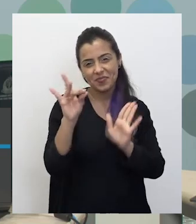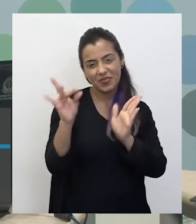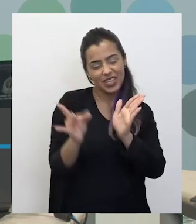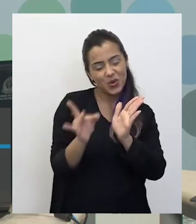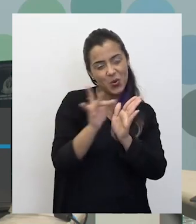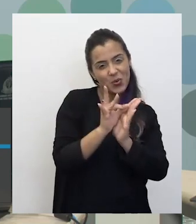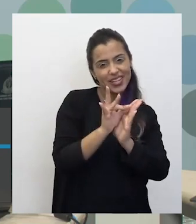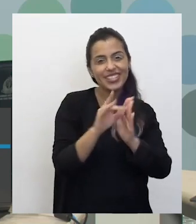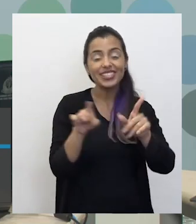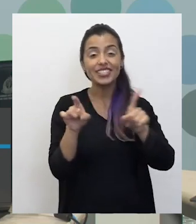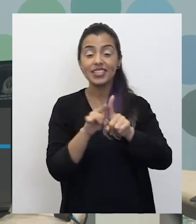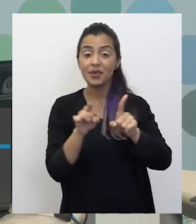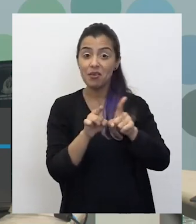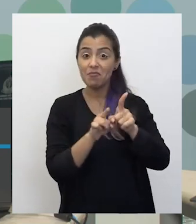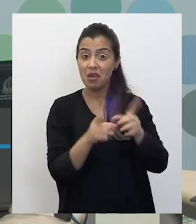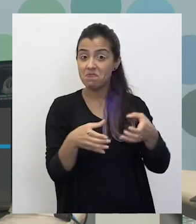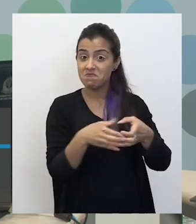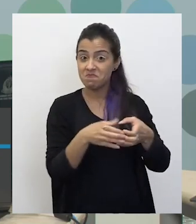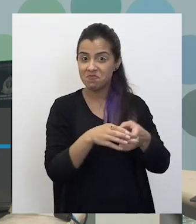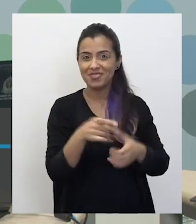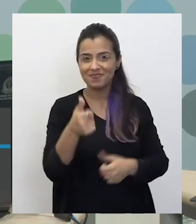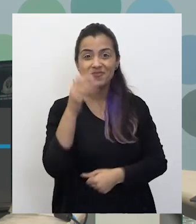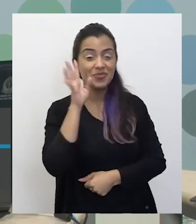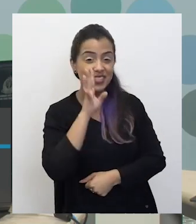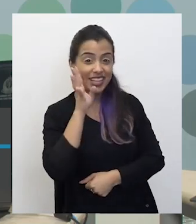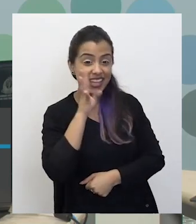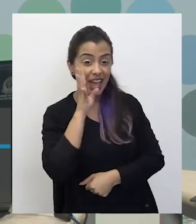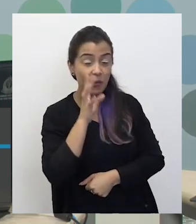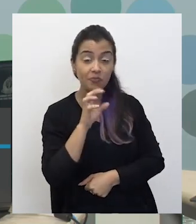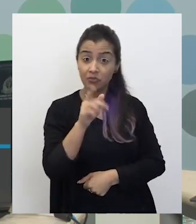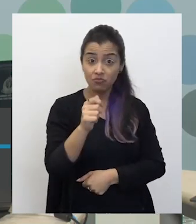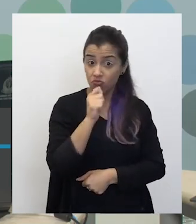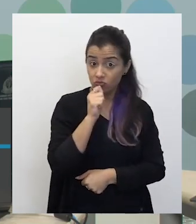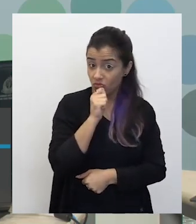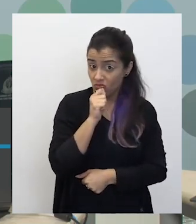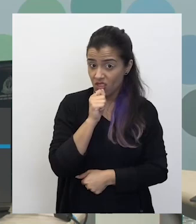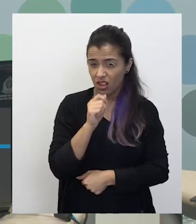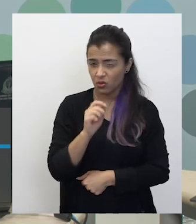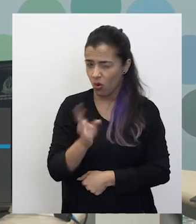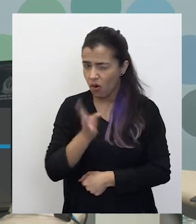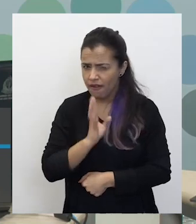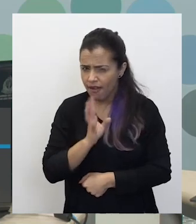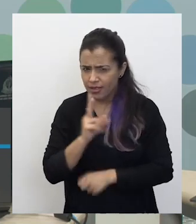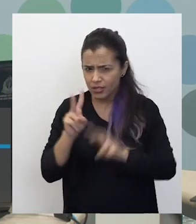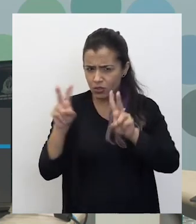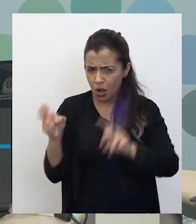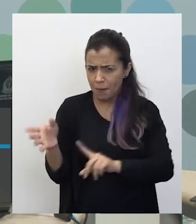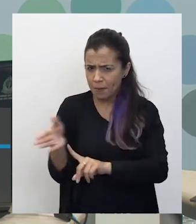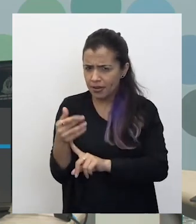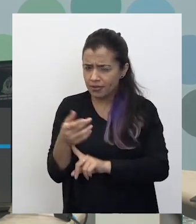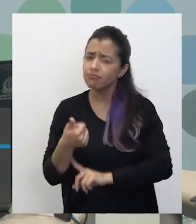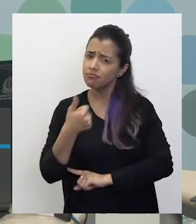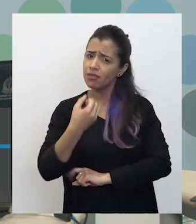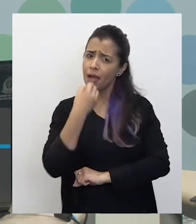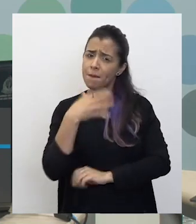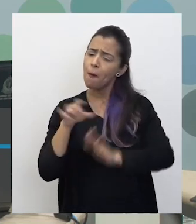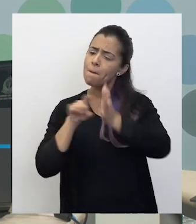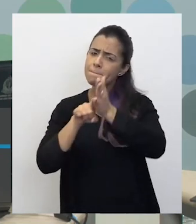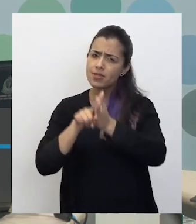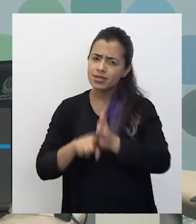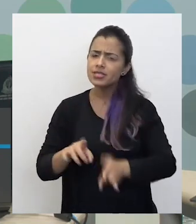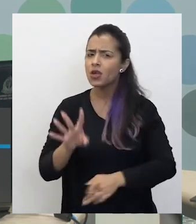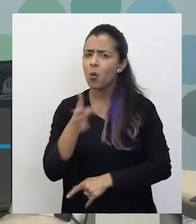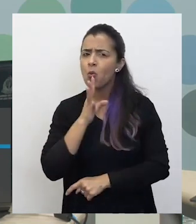de coleção, né, é muito bacana. E para quem ainda não conhece muito sobre bandeiras, vale a pena fazer uma pesquisa, conhecer um pouquinho